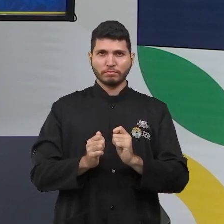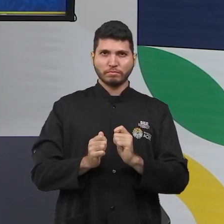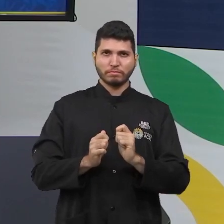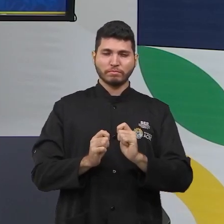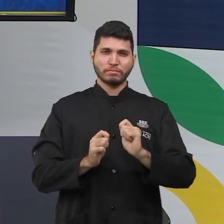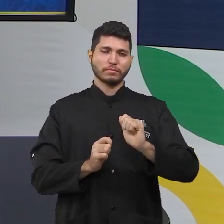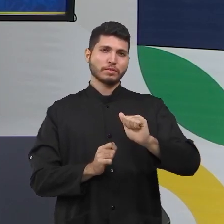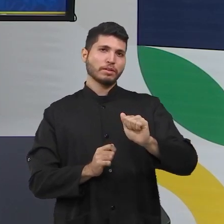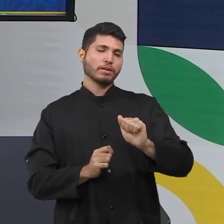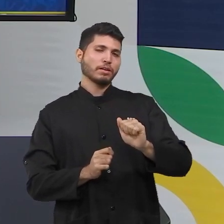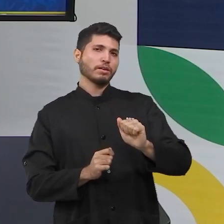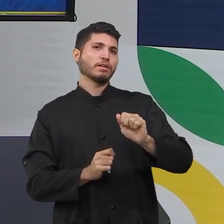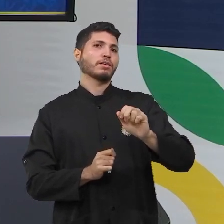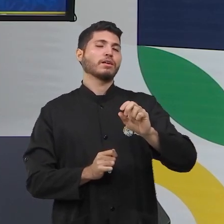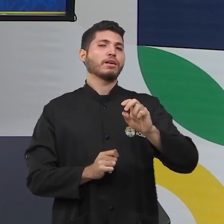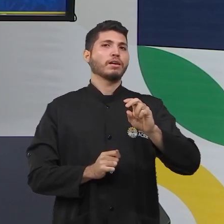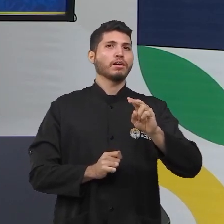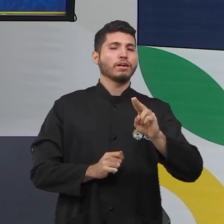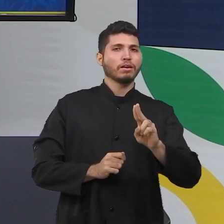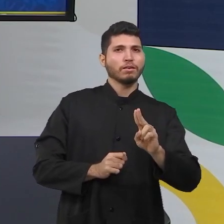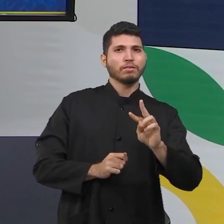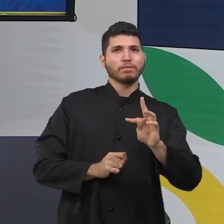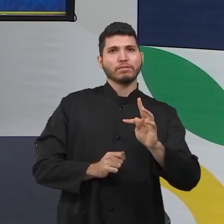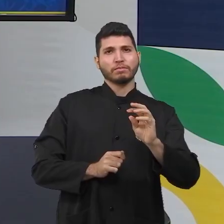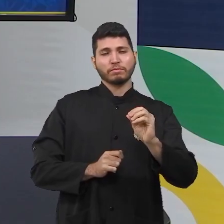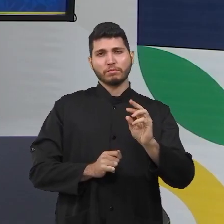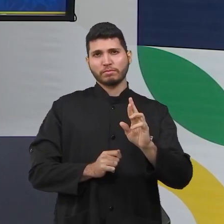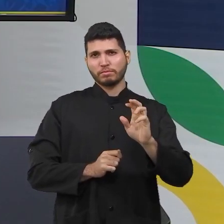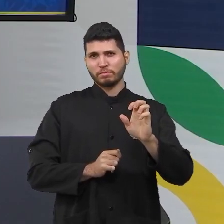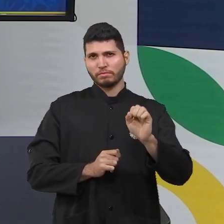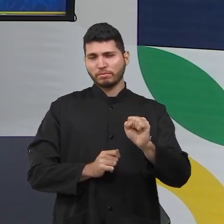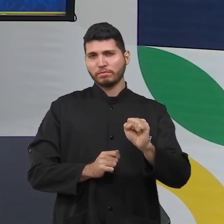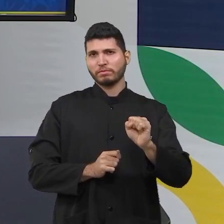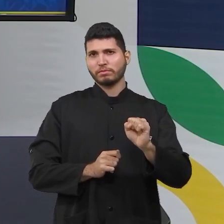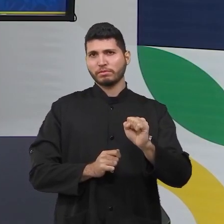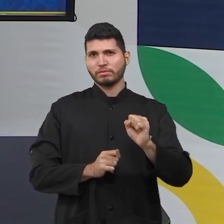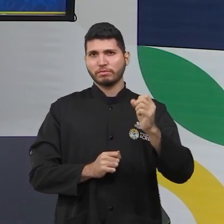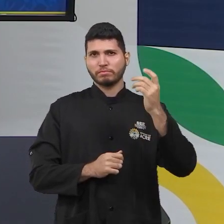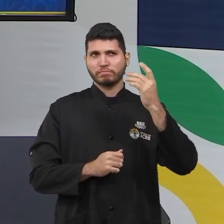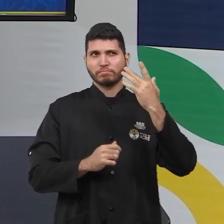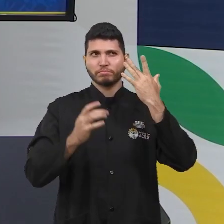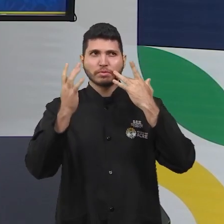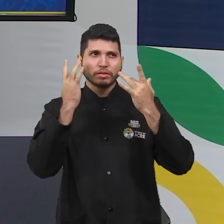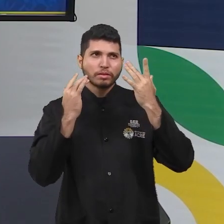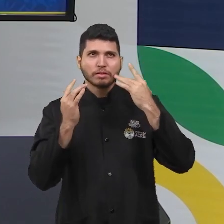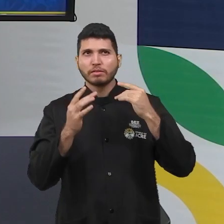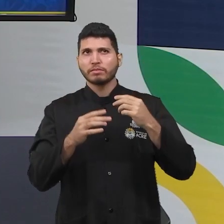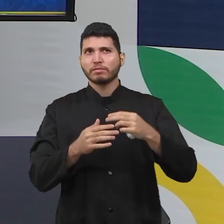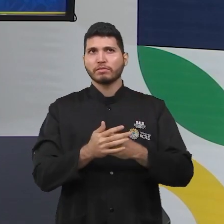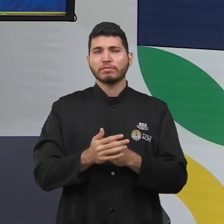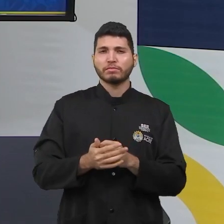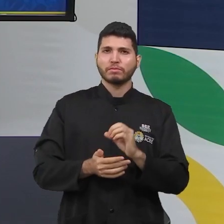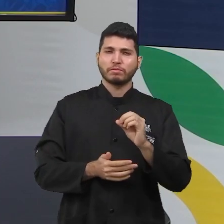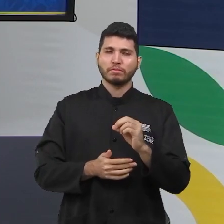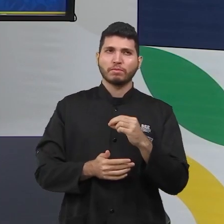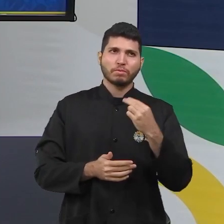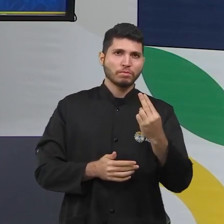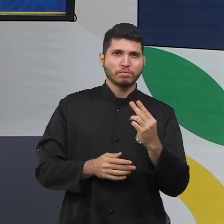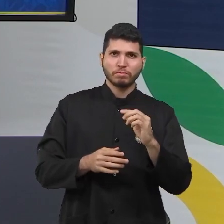um diretor. Então, a teledramaturgia, ela segue nesse mesmo sentido